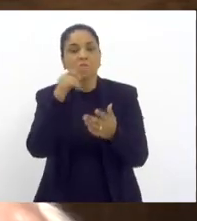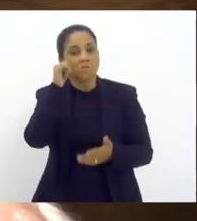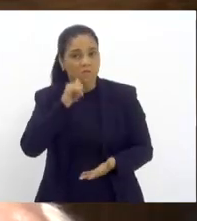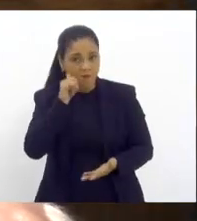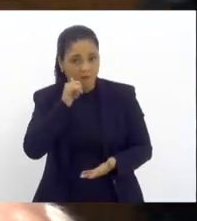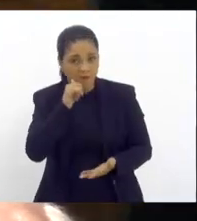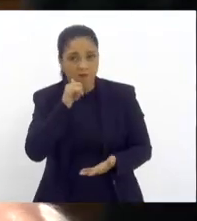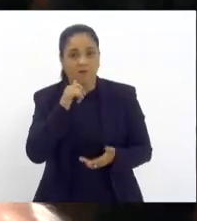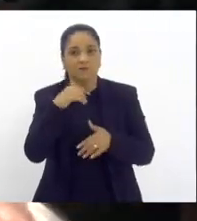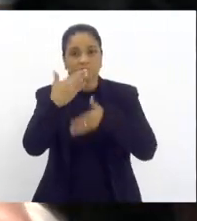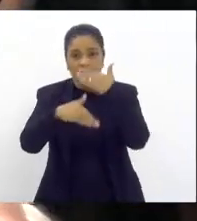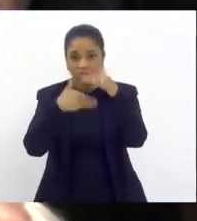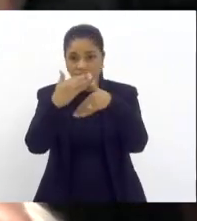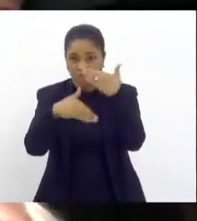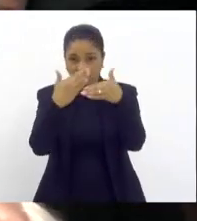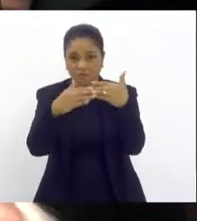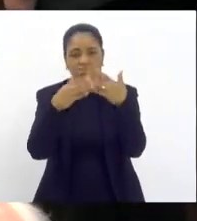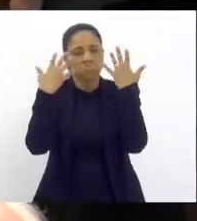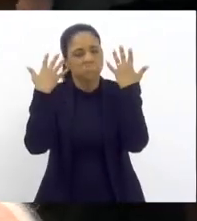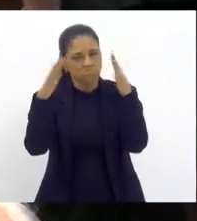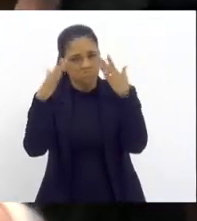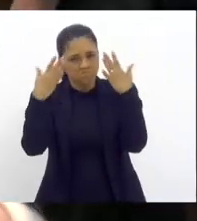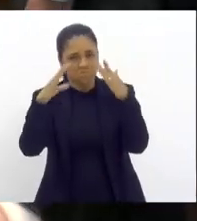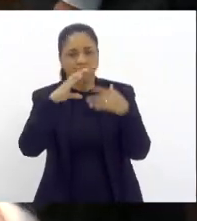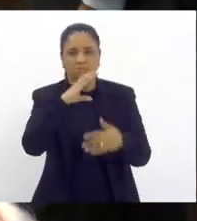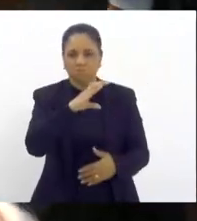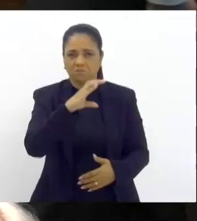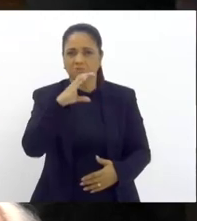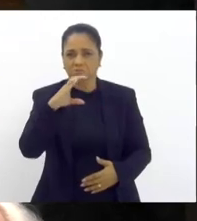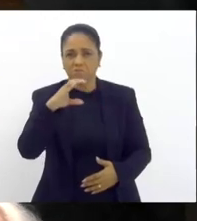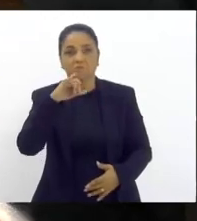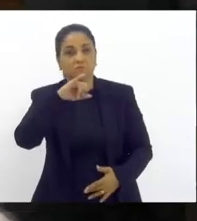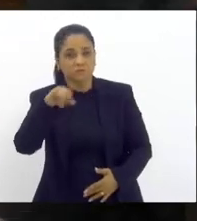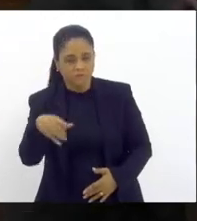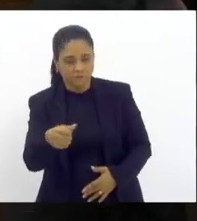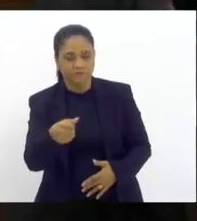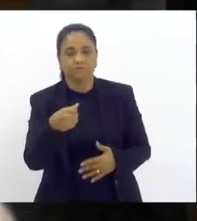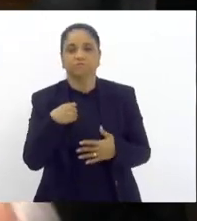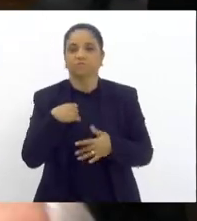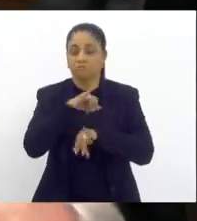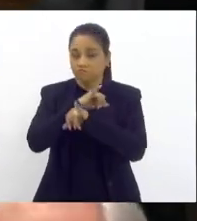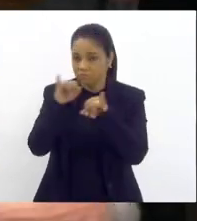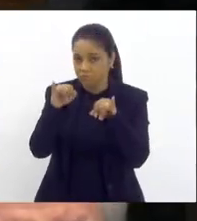gente está conseguindo desenvolver, então, parabéns a todos os membros da CCJ. E comunicar também, senhora